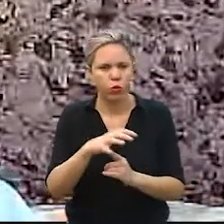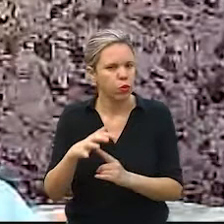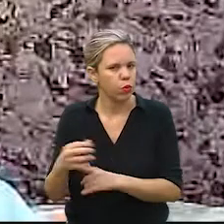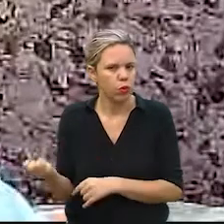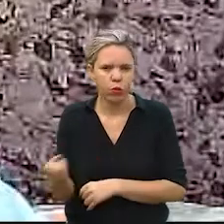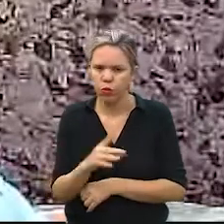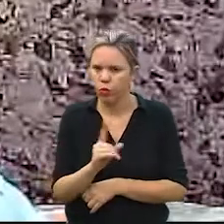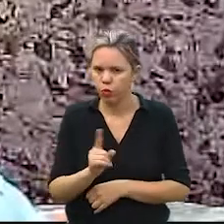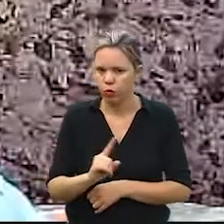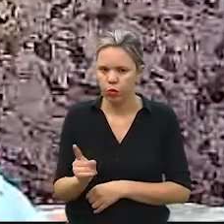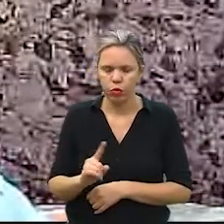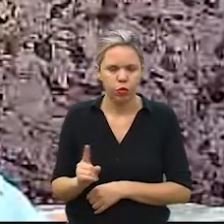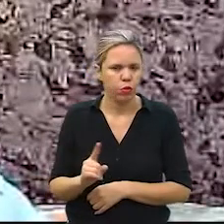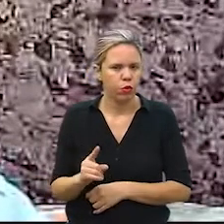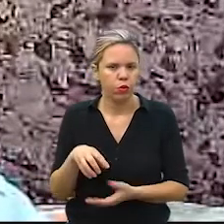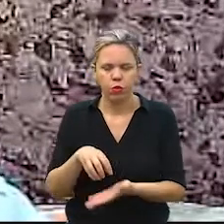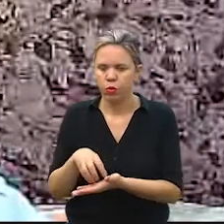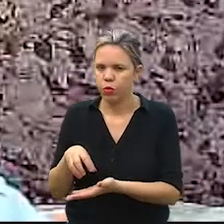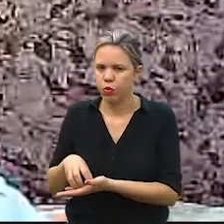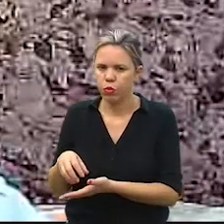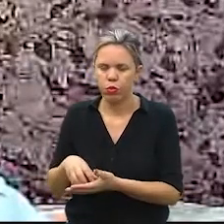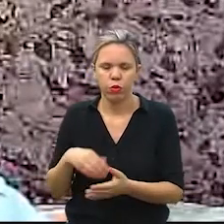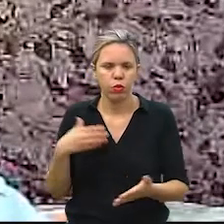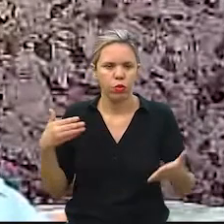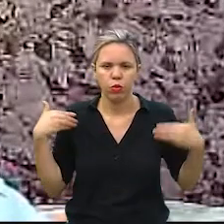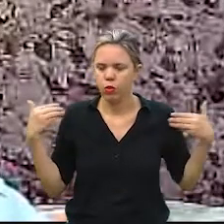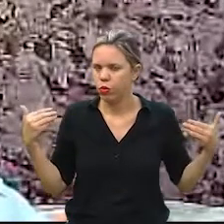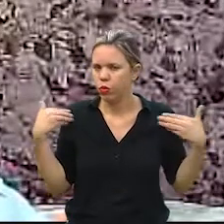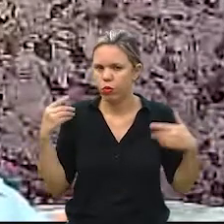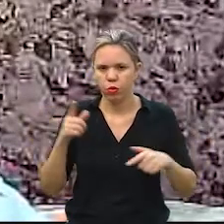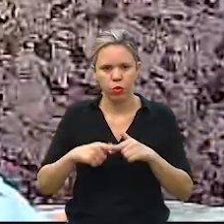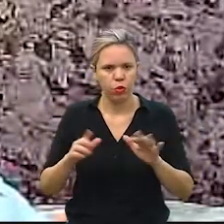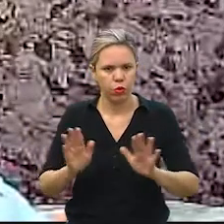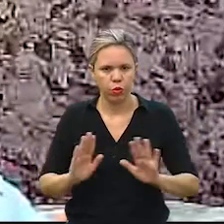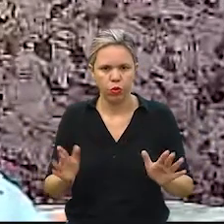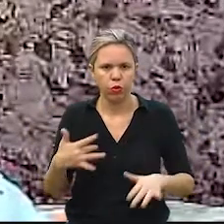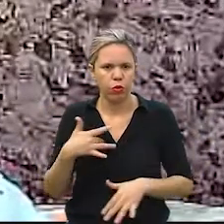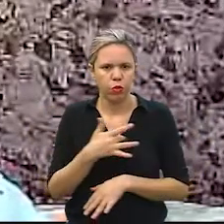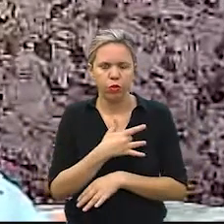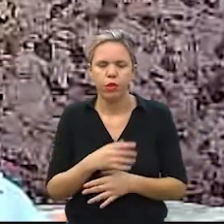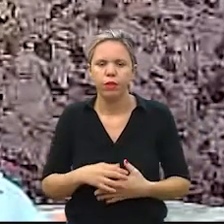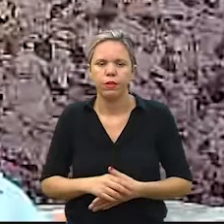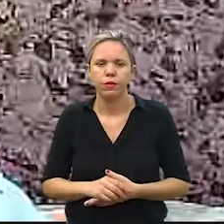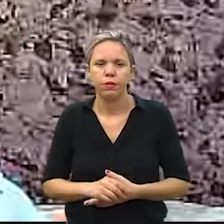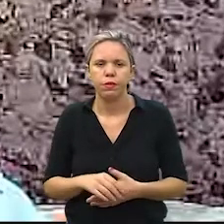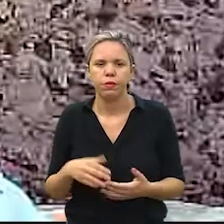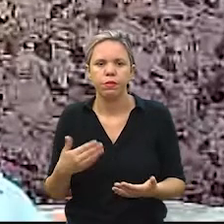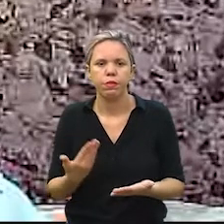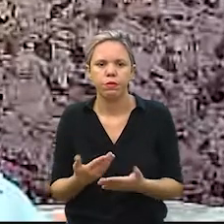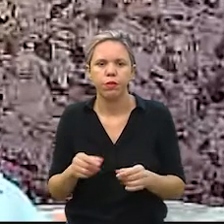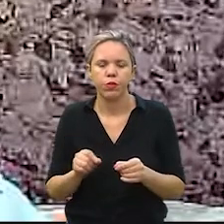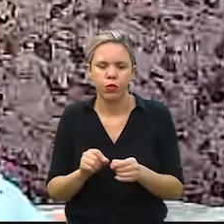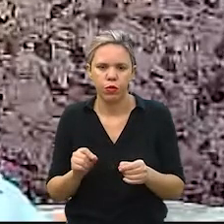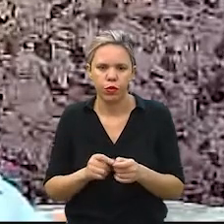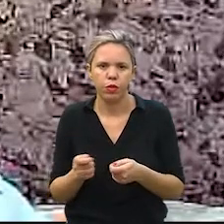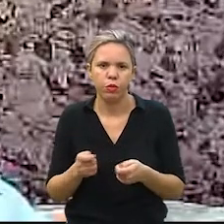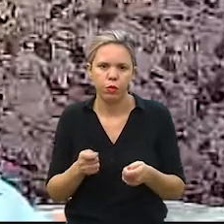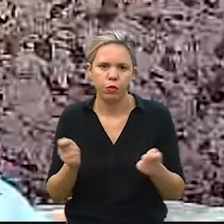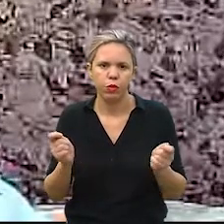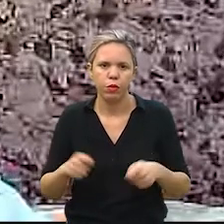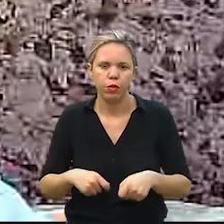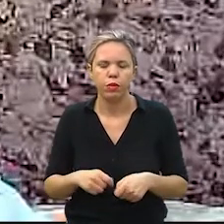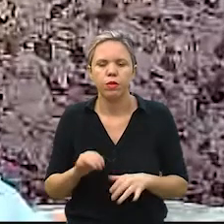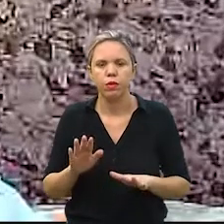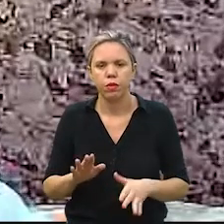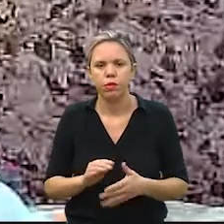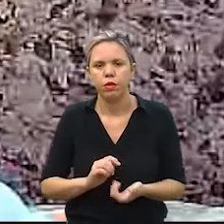novas, não é com novos equipamentos de lazer, não é com novos equipamentos de saúde. Até estamos fazendo, na medida do possível,